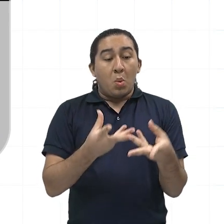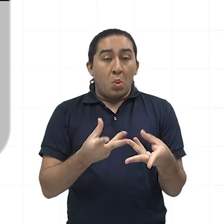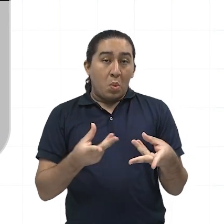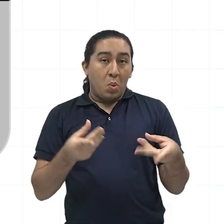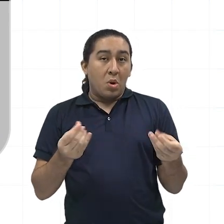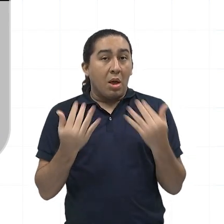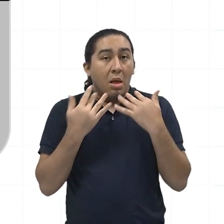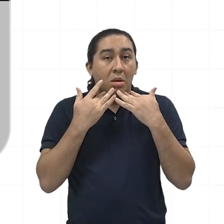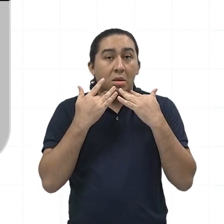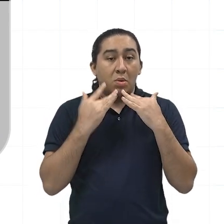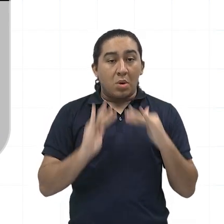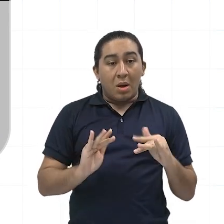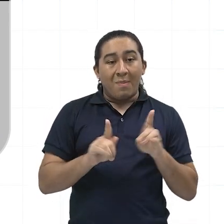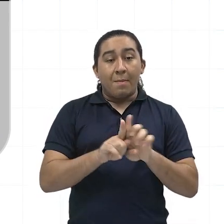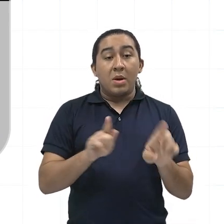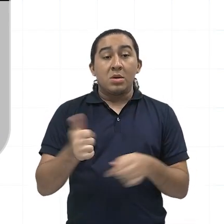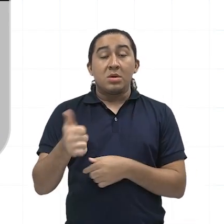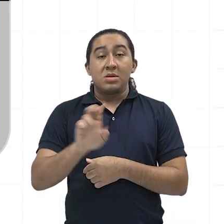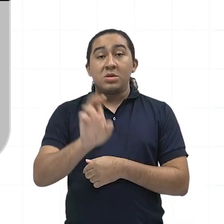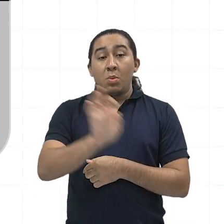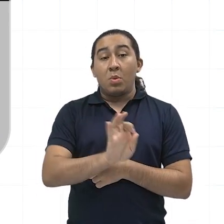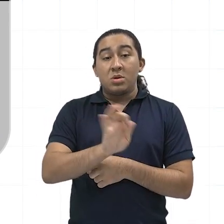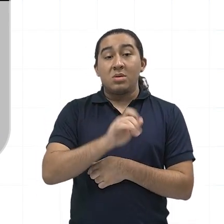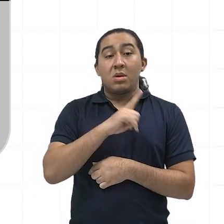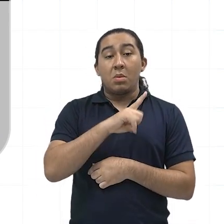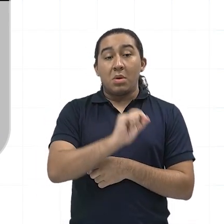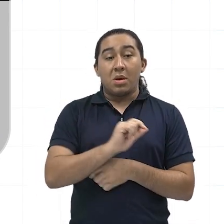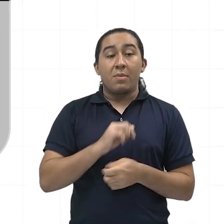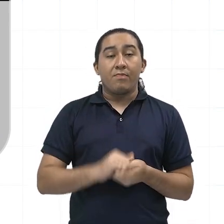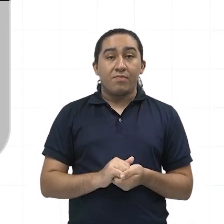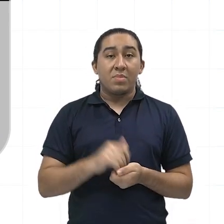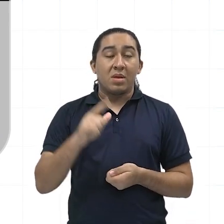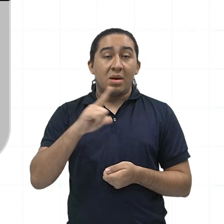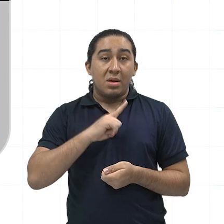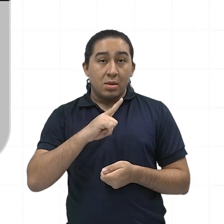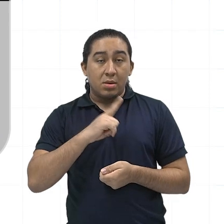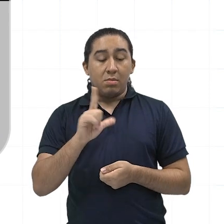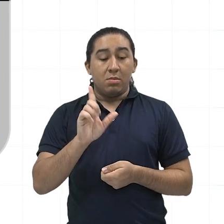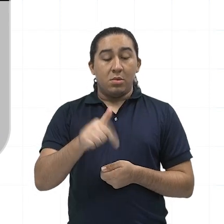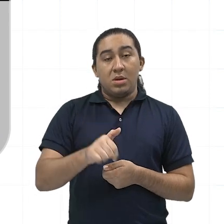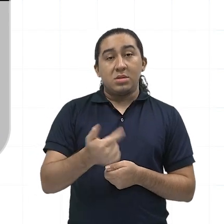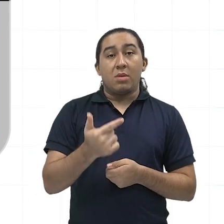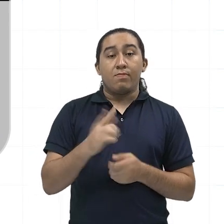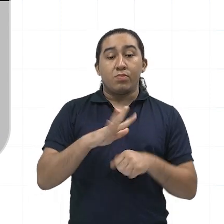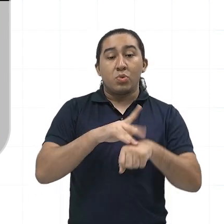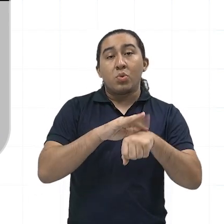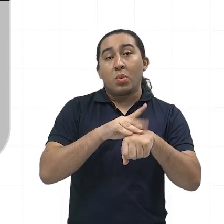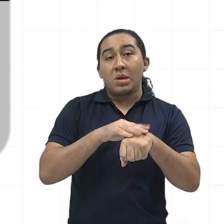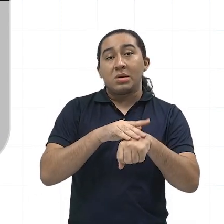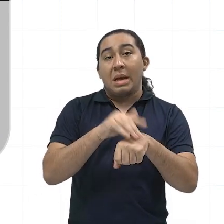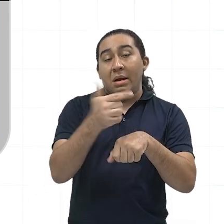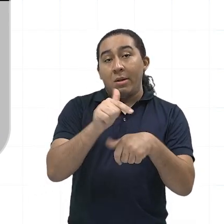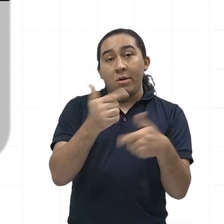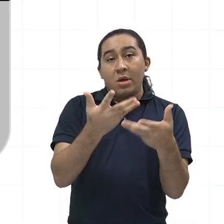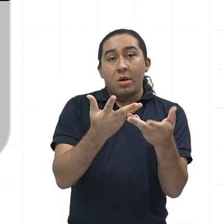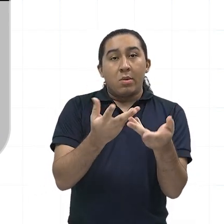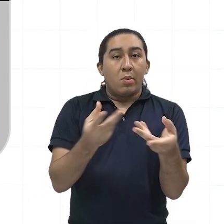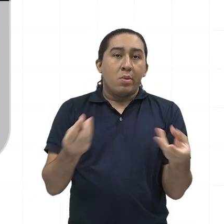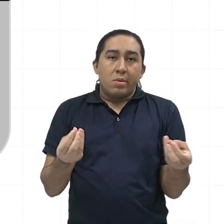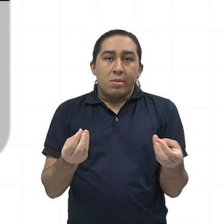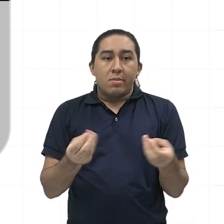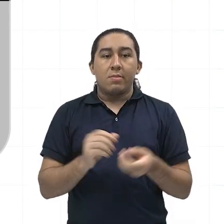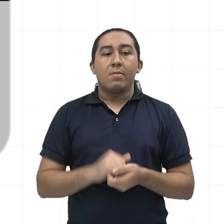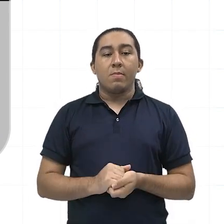espontaneamente, mas cerca de 15% desenvolvem a forma crônica, que nesse caso, como eu falei para vocês, é